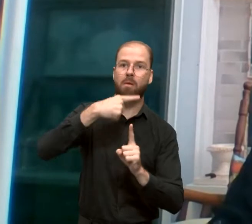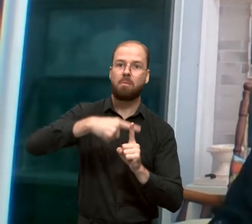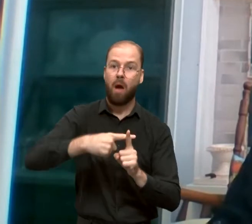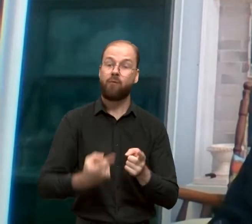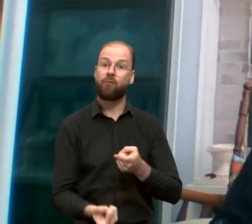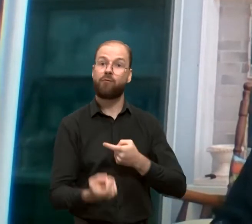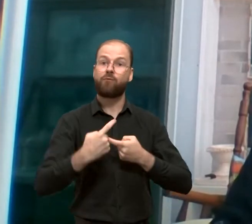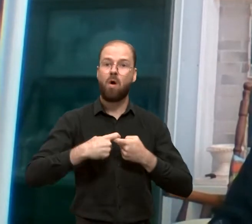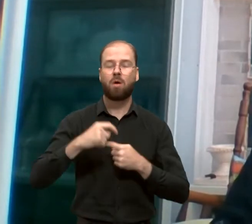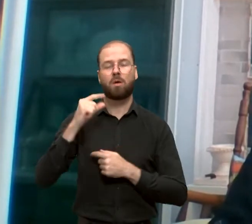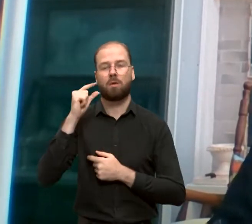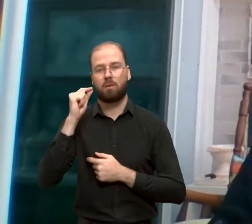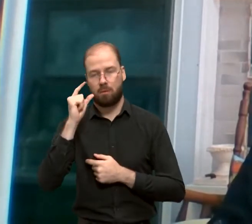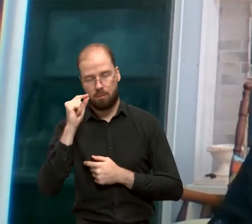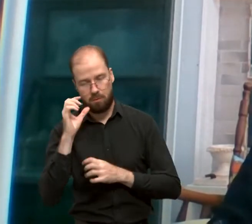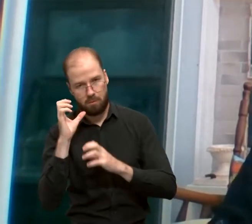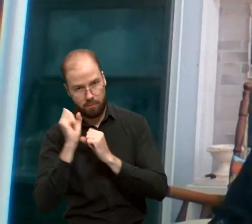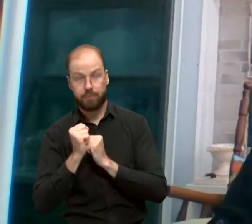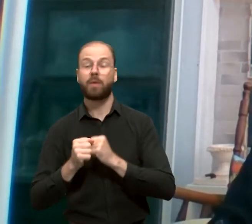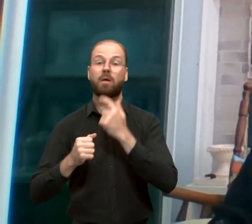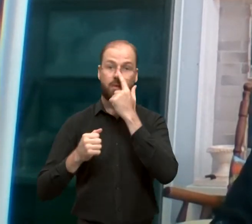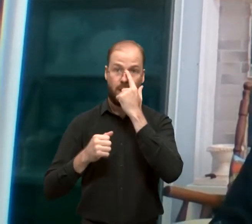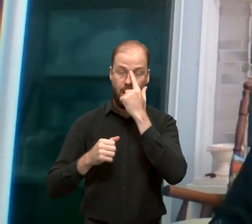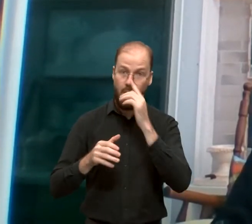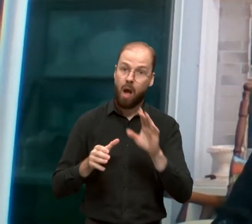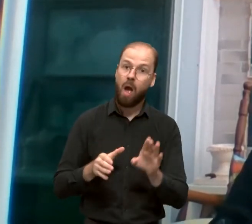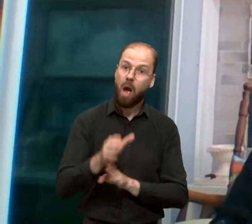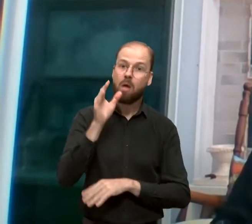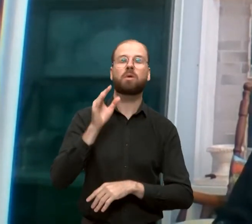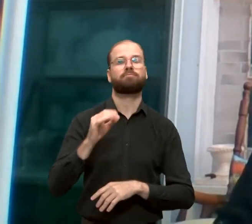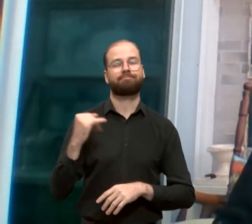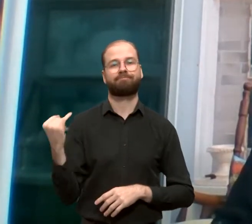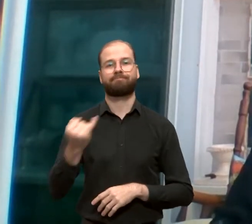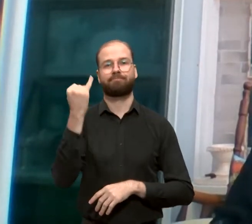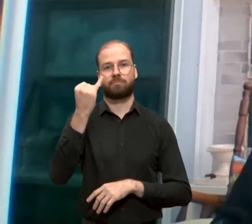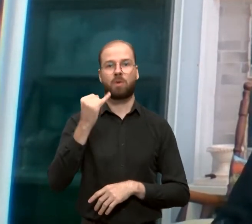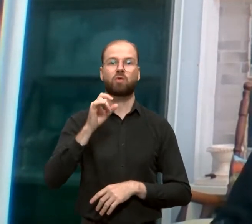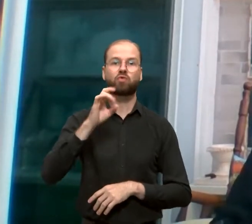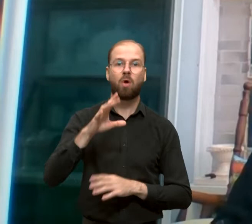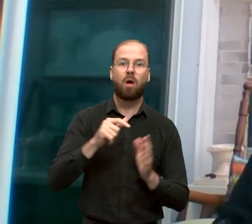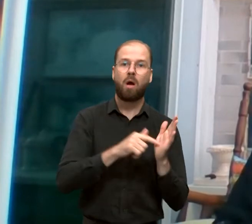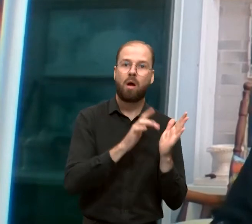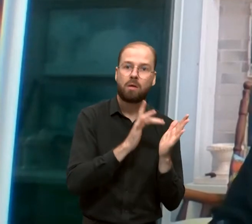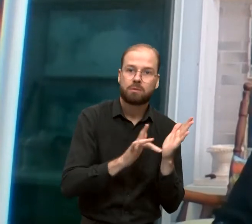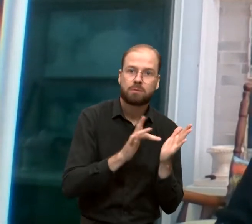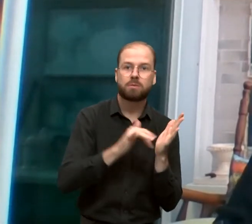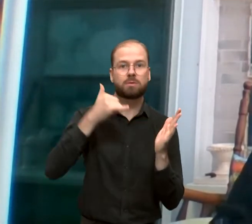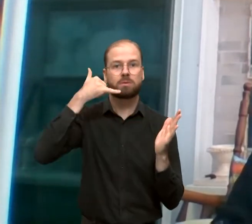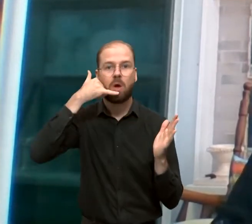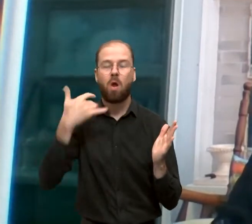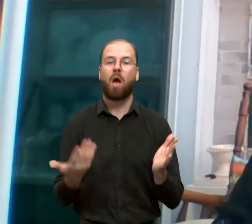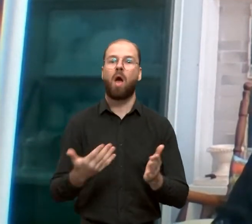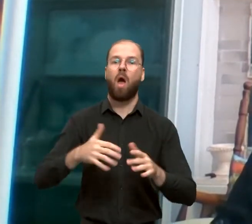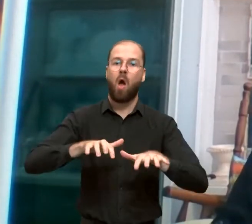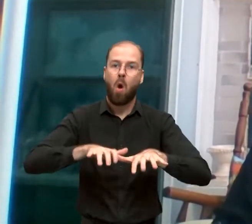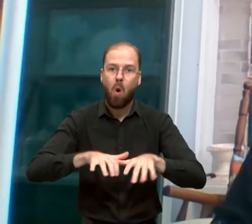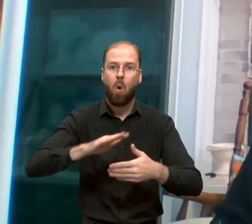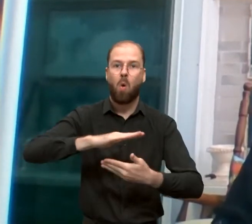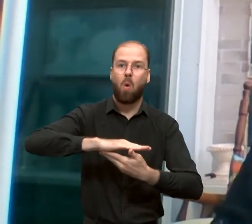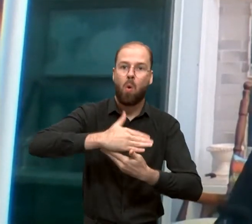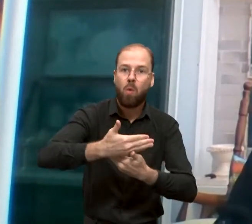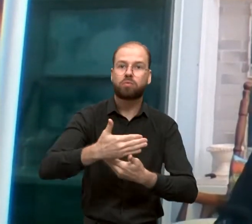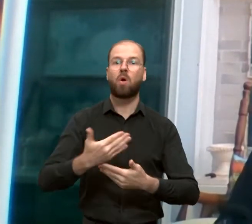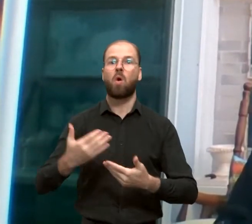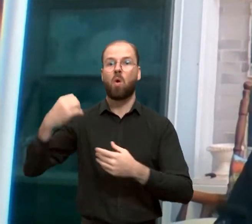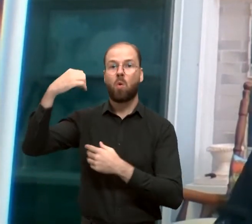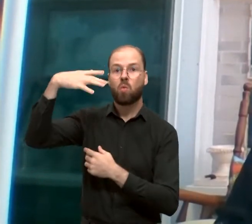sono novamente. Então, essa recomendação é fundamental. E não é só a TV, celular, computador, tudo que envolve luz, né? A